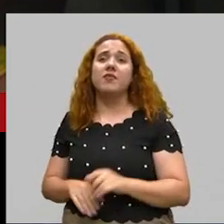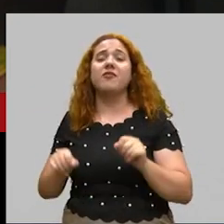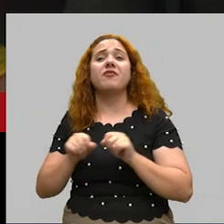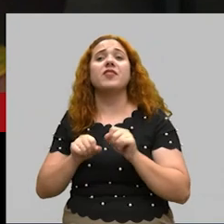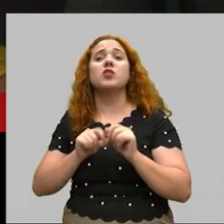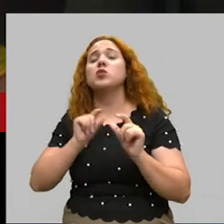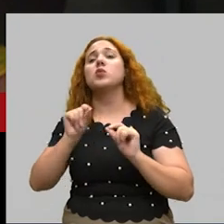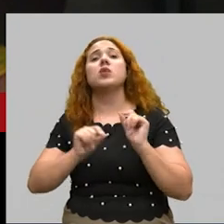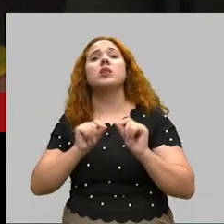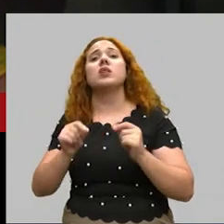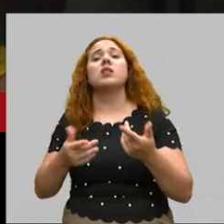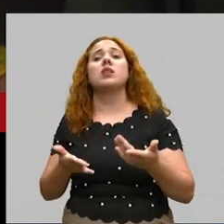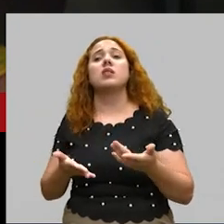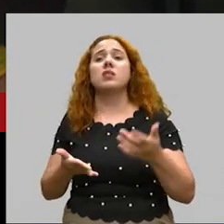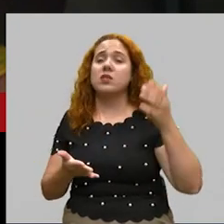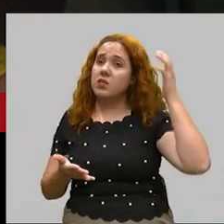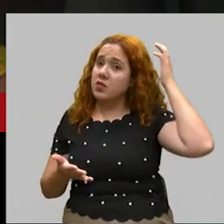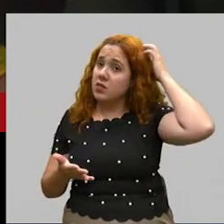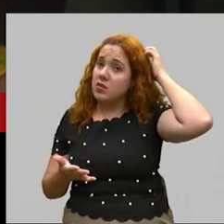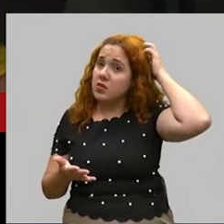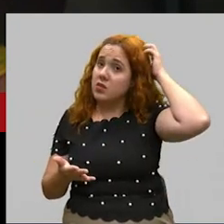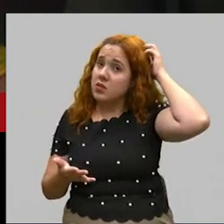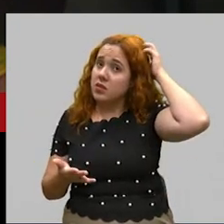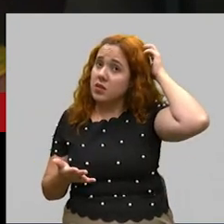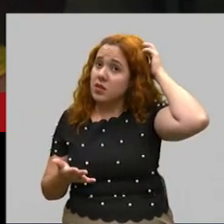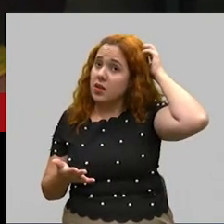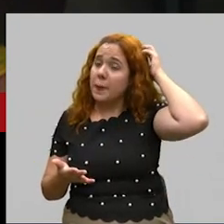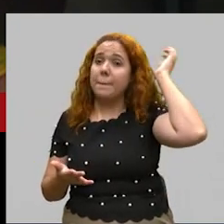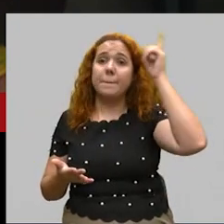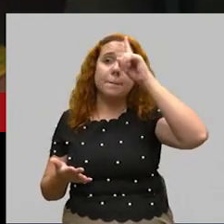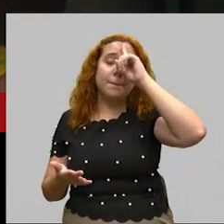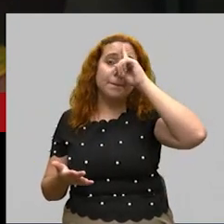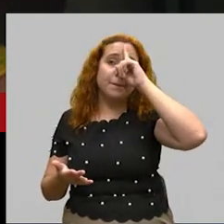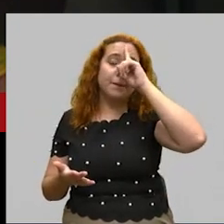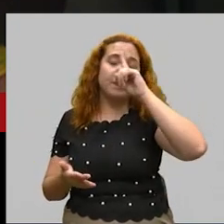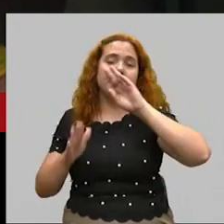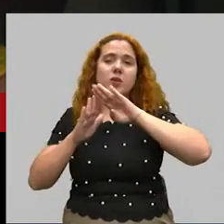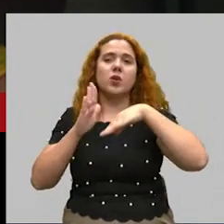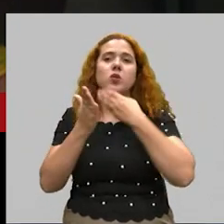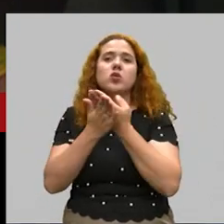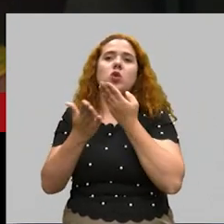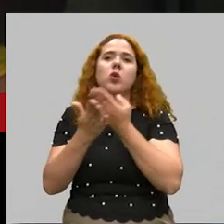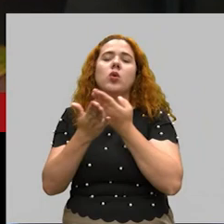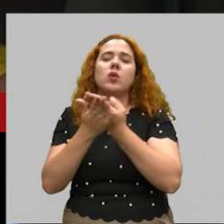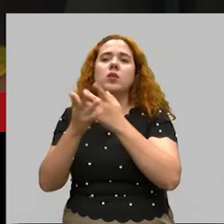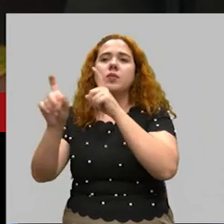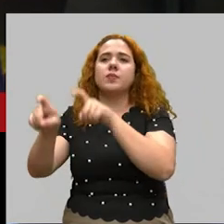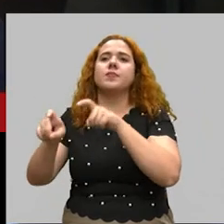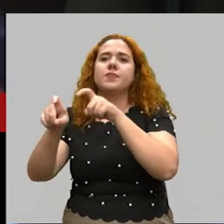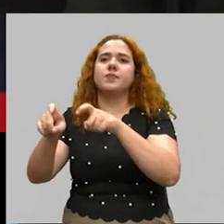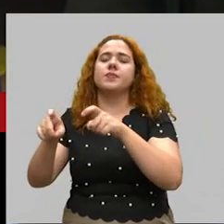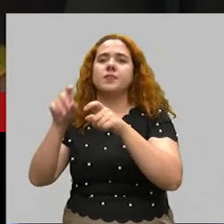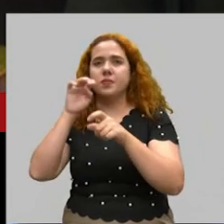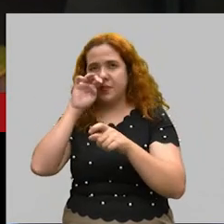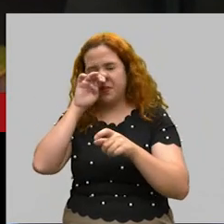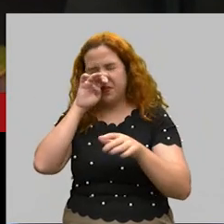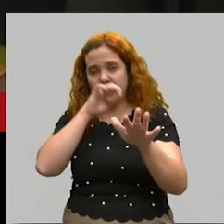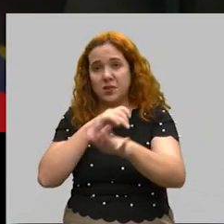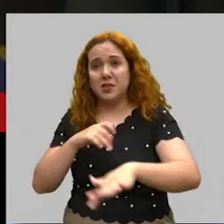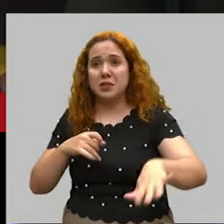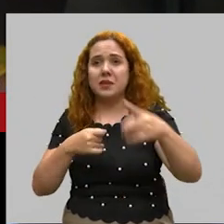atender a tal nucleação colocou uma escola é rural Mas ela tá no